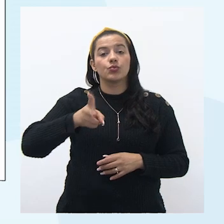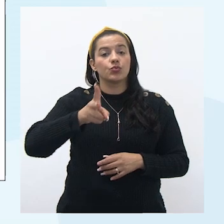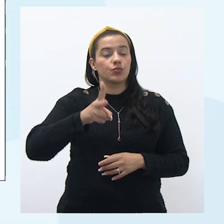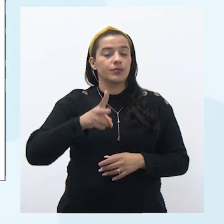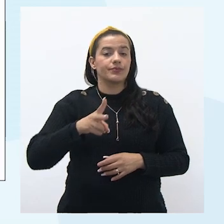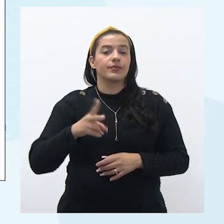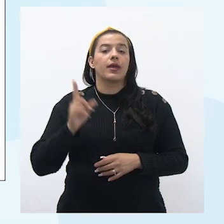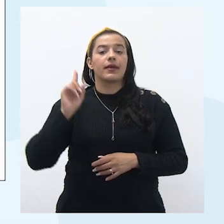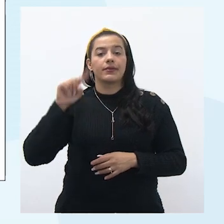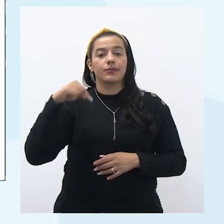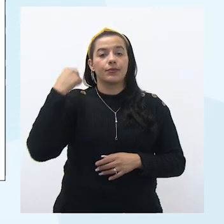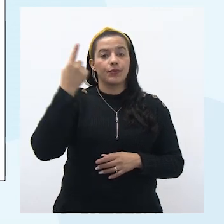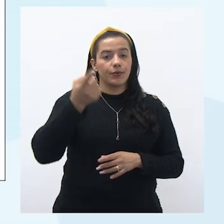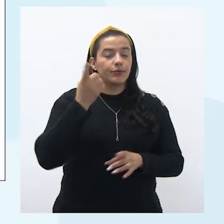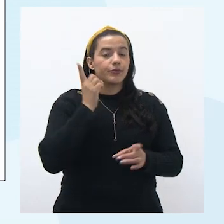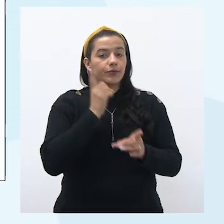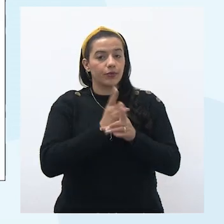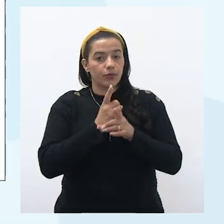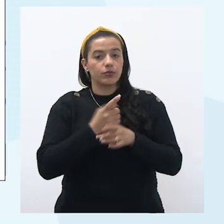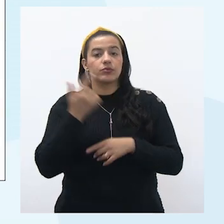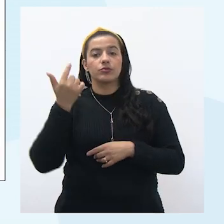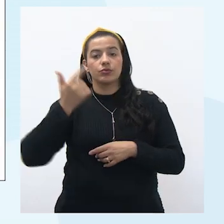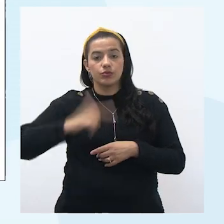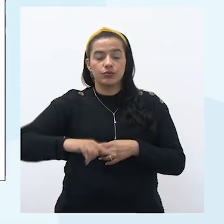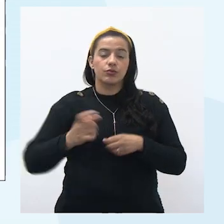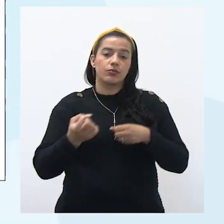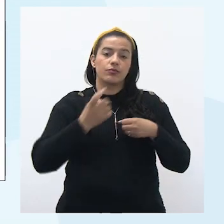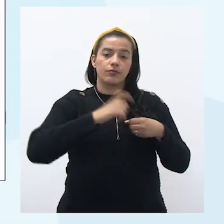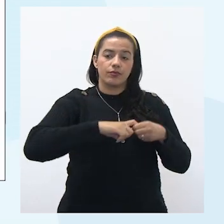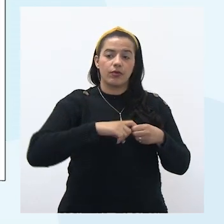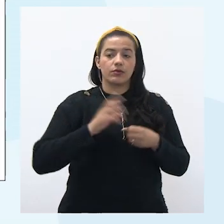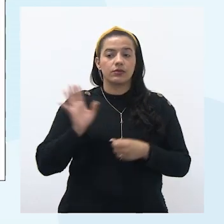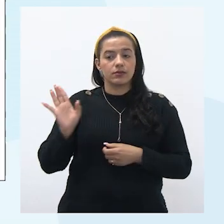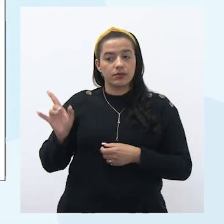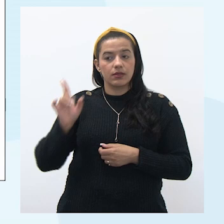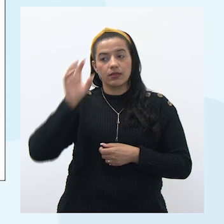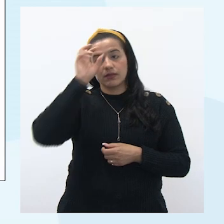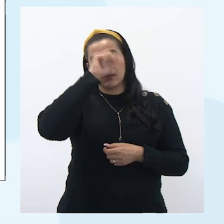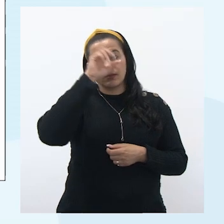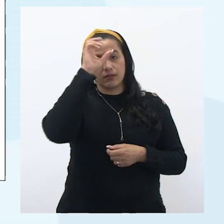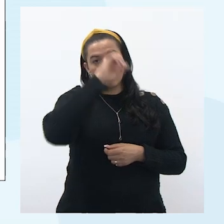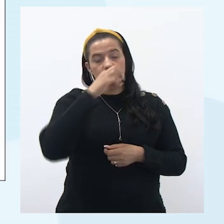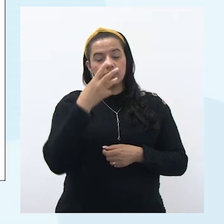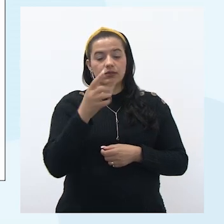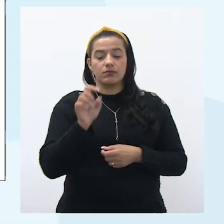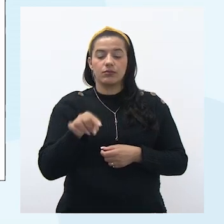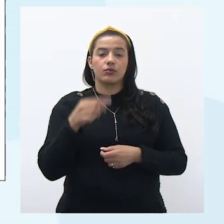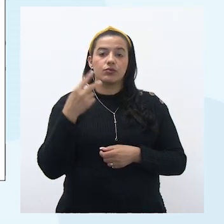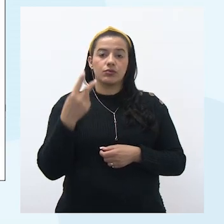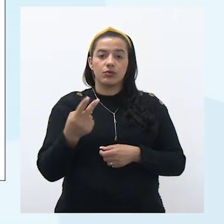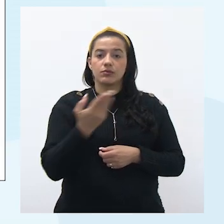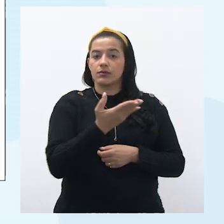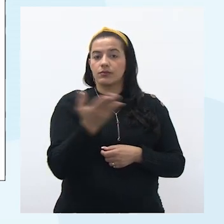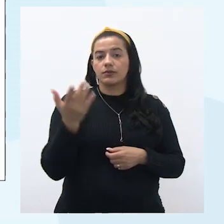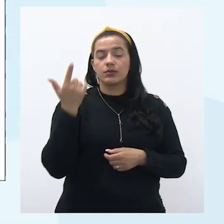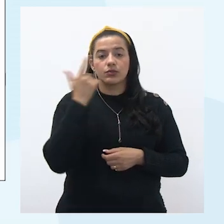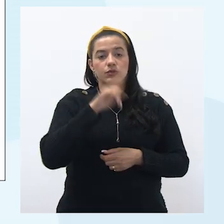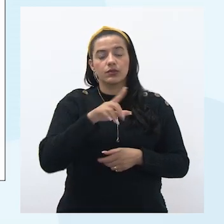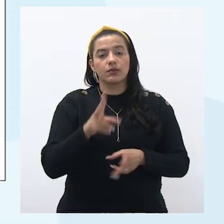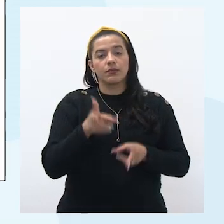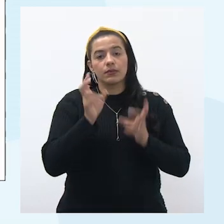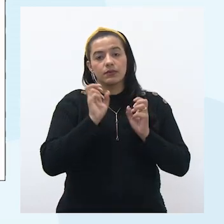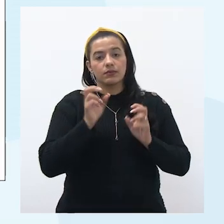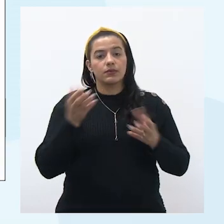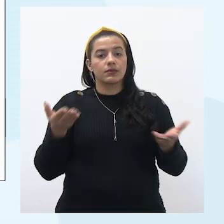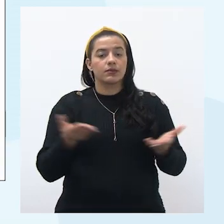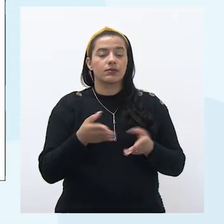que aí no nosso próximo encontro, a gente pode retomar aqui na situação de aprendizagem 3.2, para que vocês possam perceber assim,